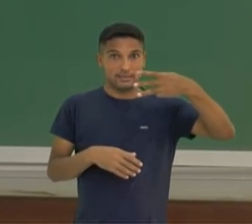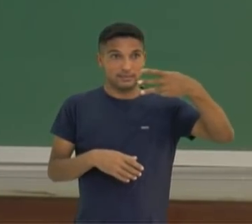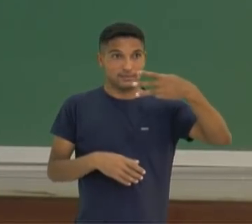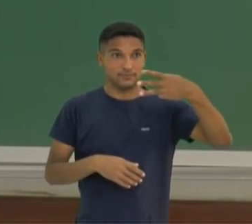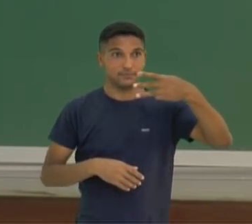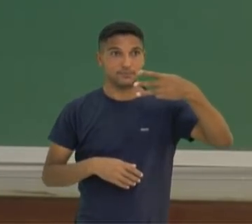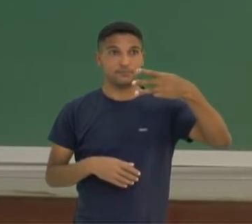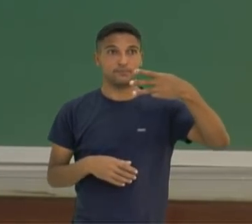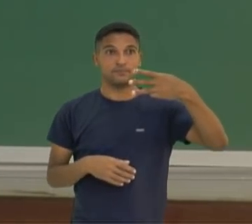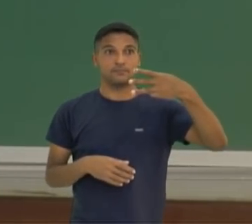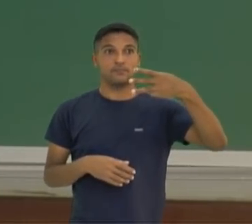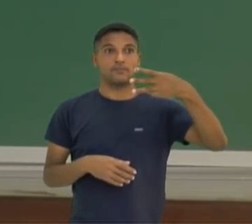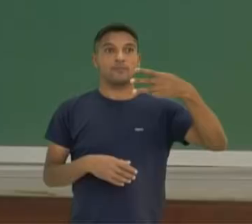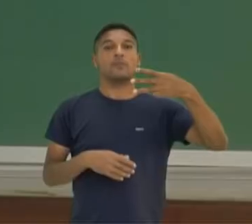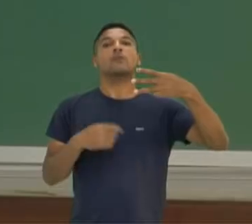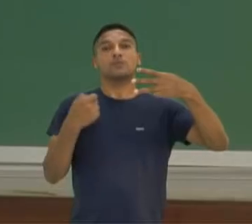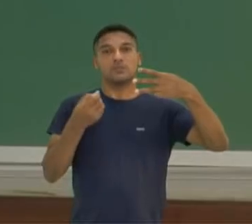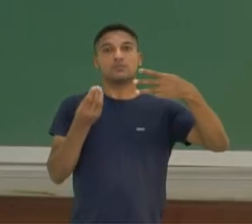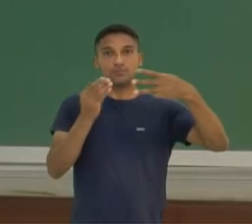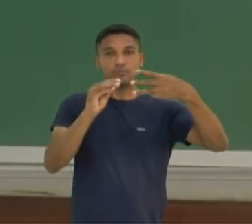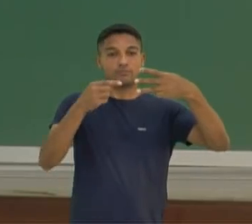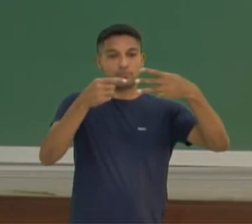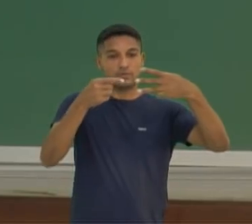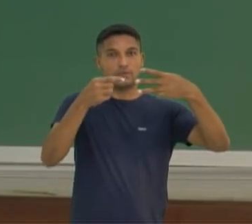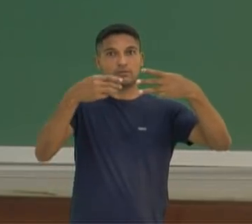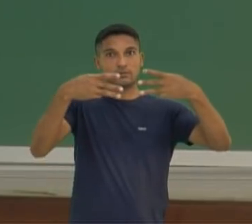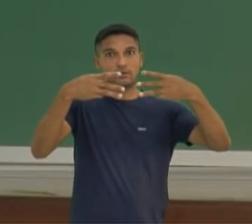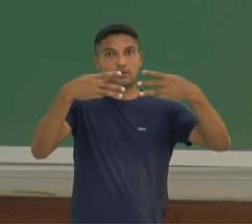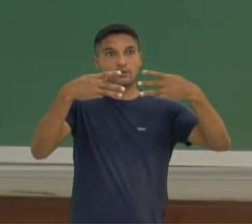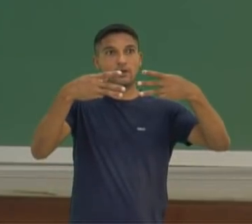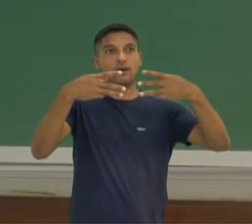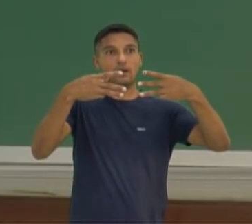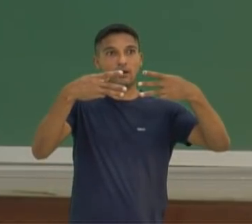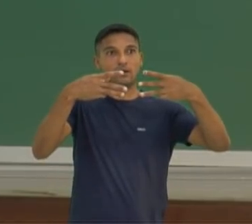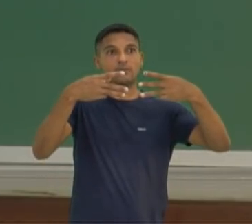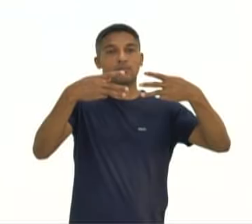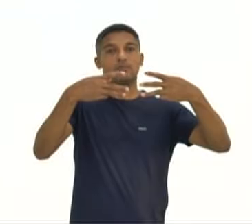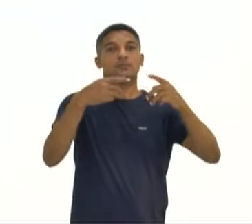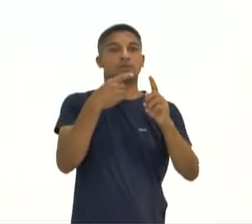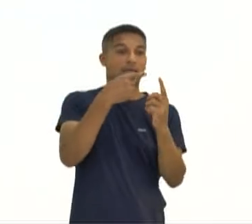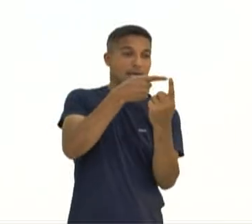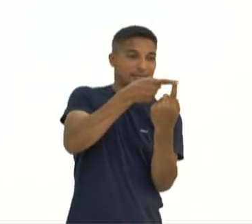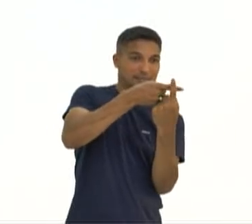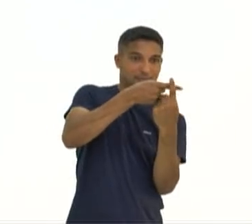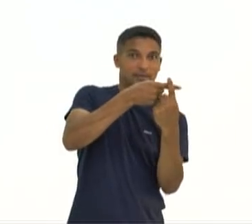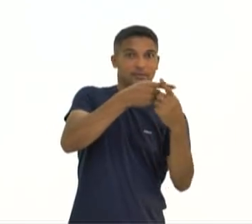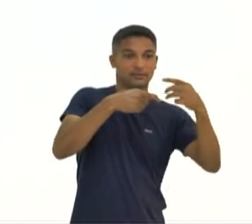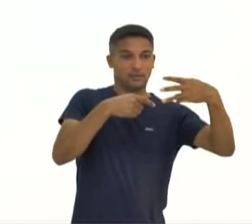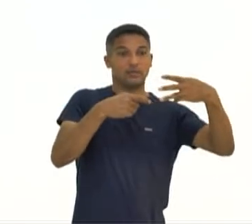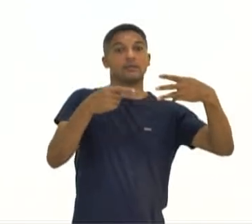nós eliminarmos o 3, vou fazer 3, que está somando, menos 3. Com isso, eu